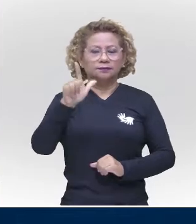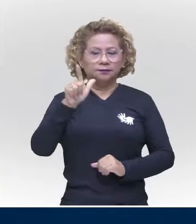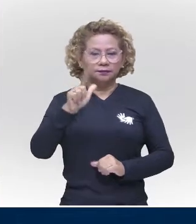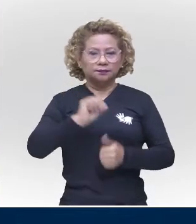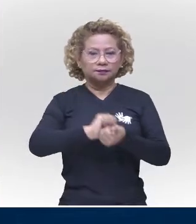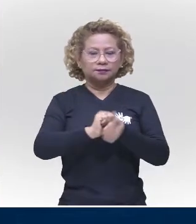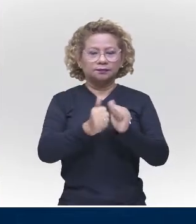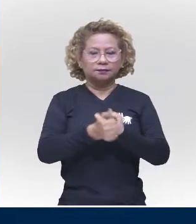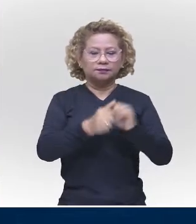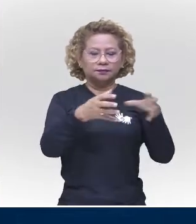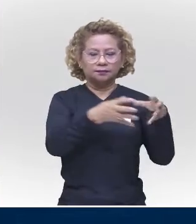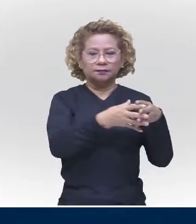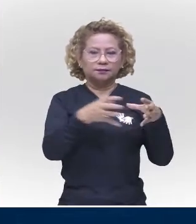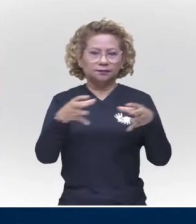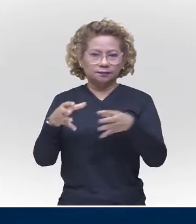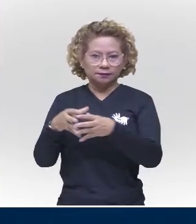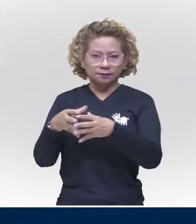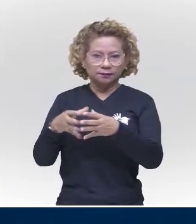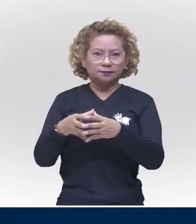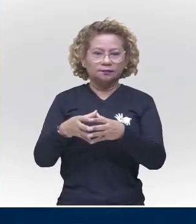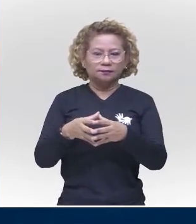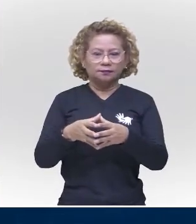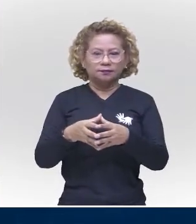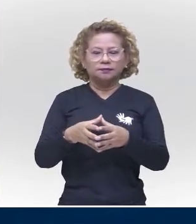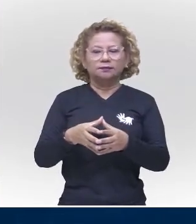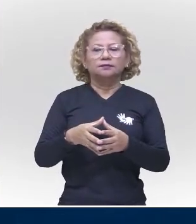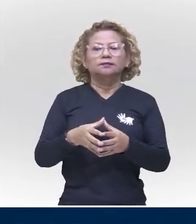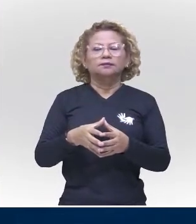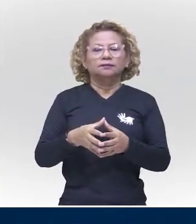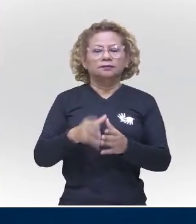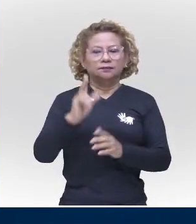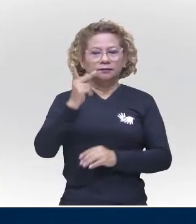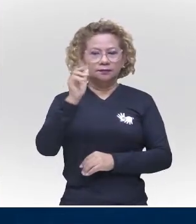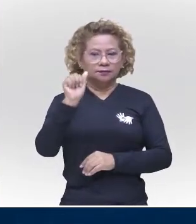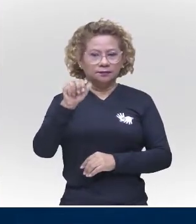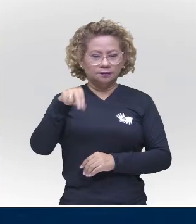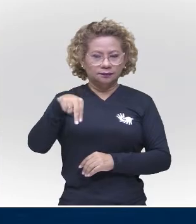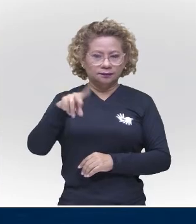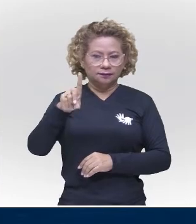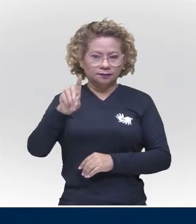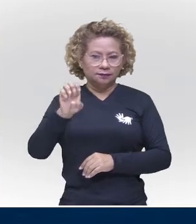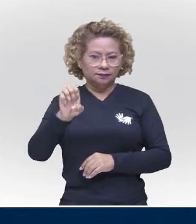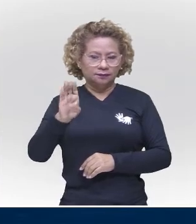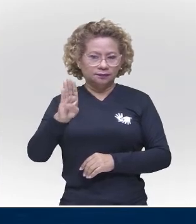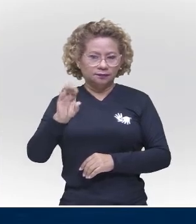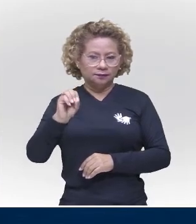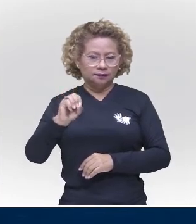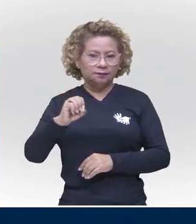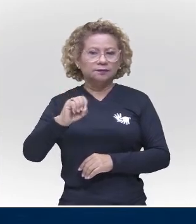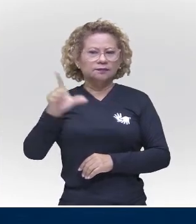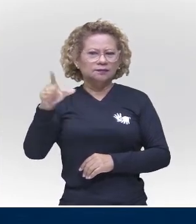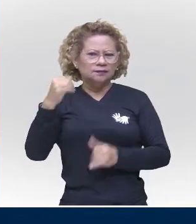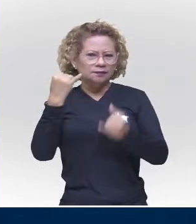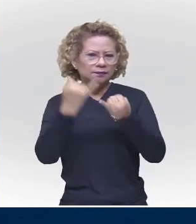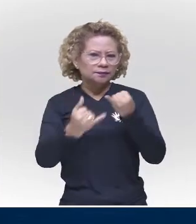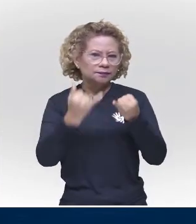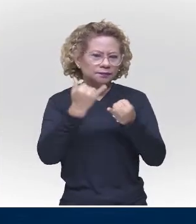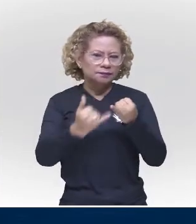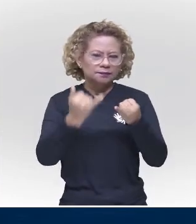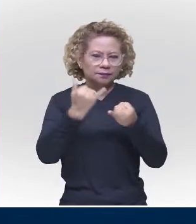coletivo que eu trouxe para vocês é o handebol. O handebol, ele é bem parecido